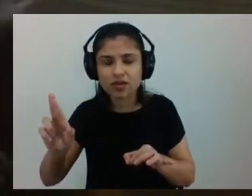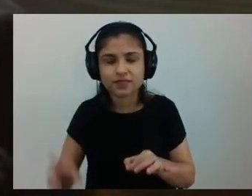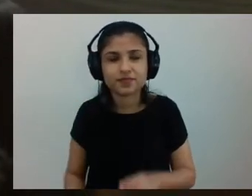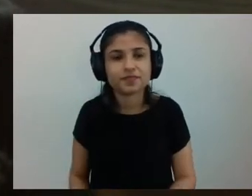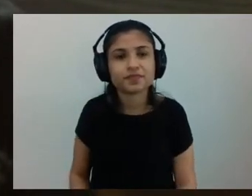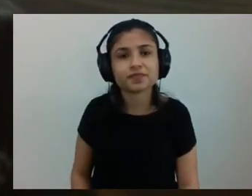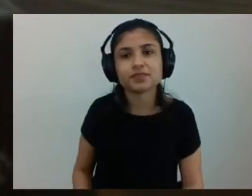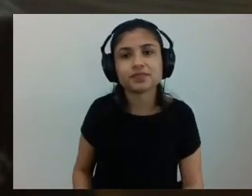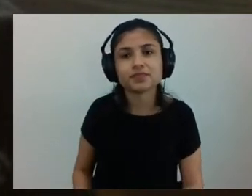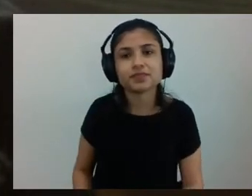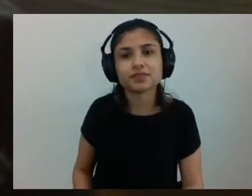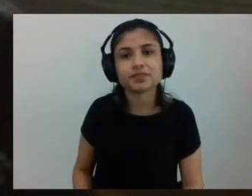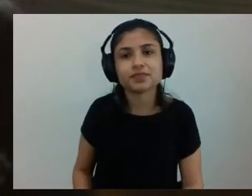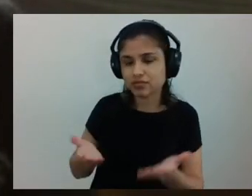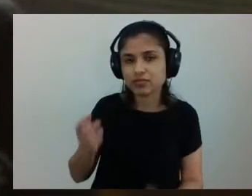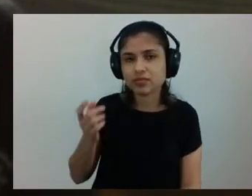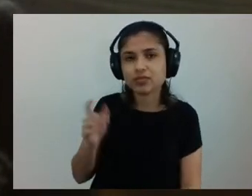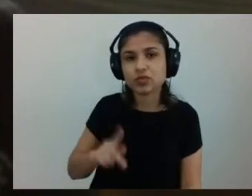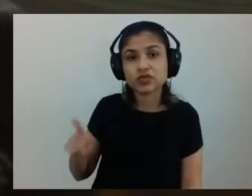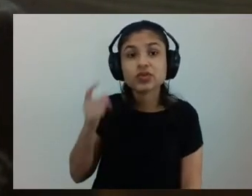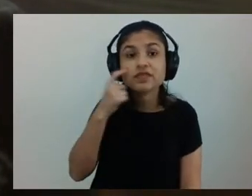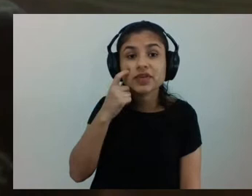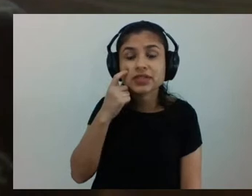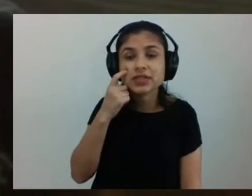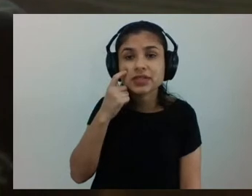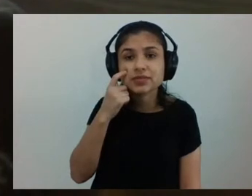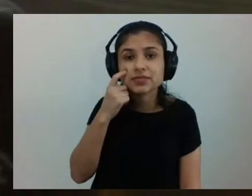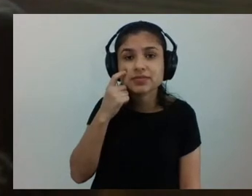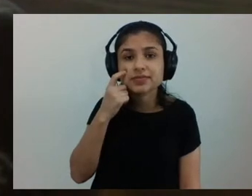a professora Wanda responder.